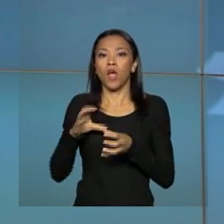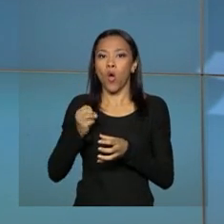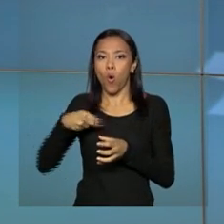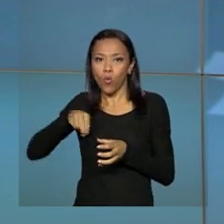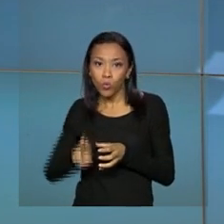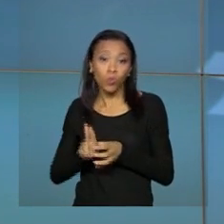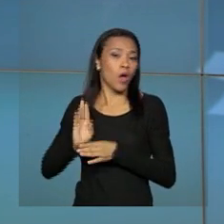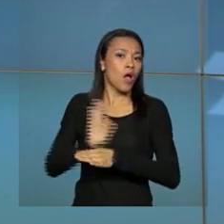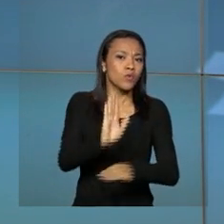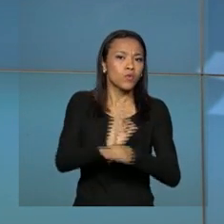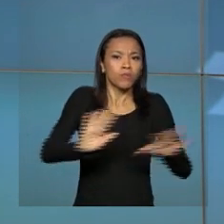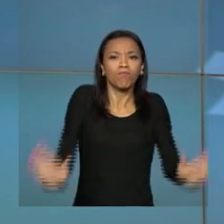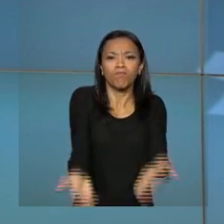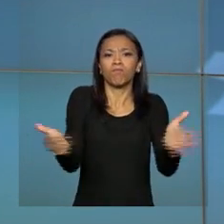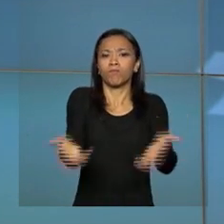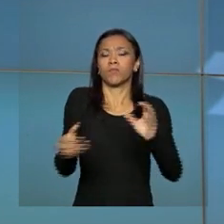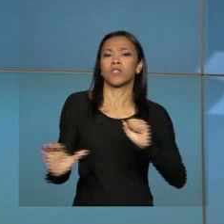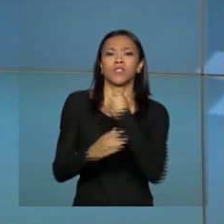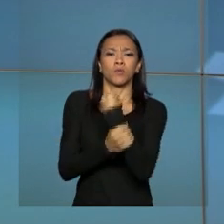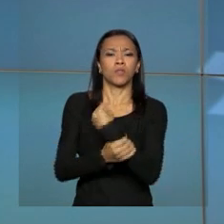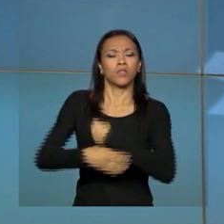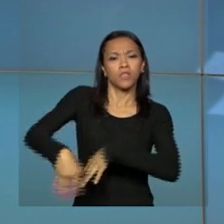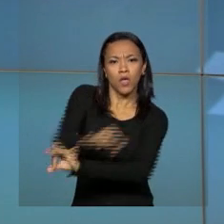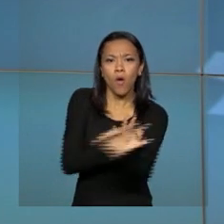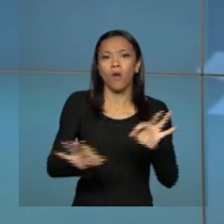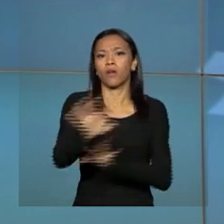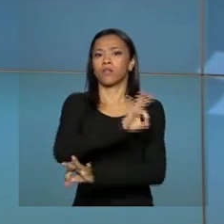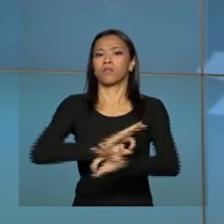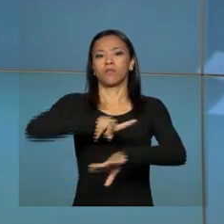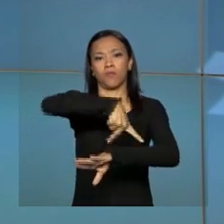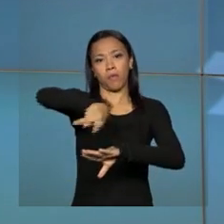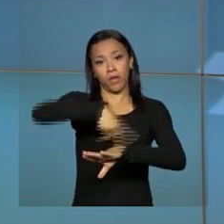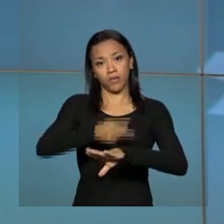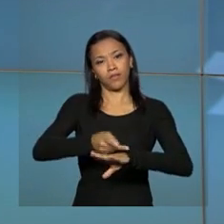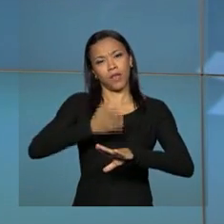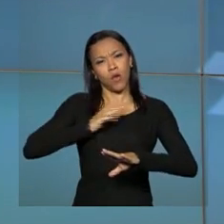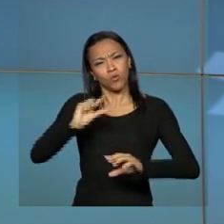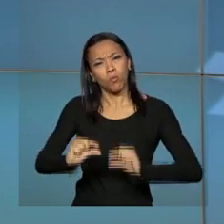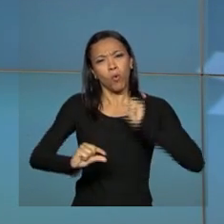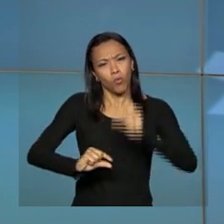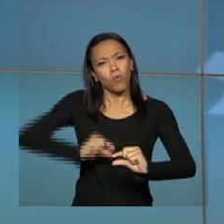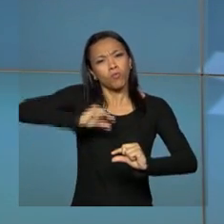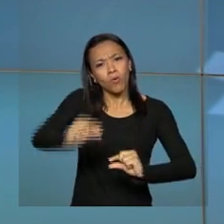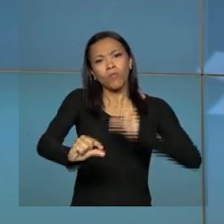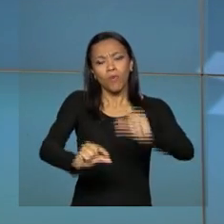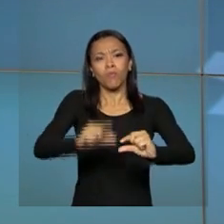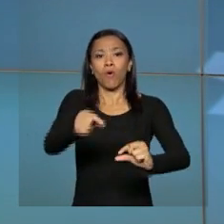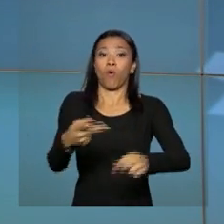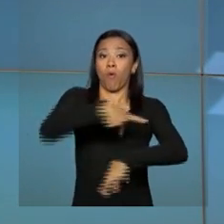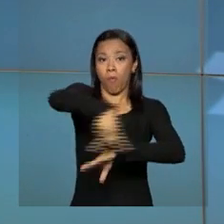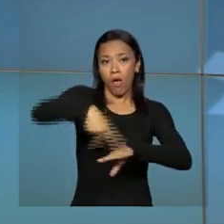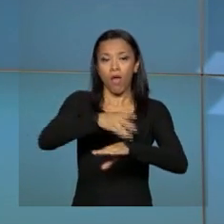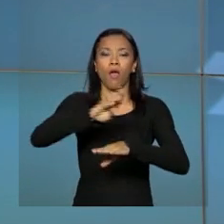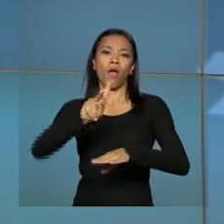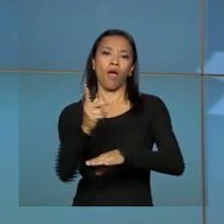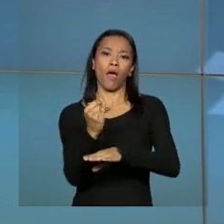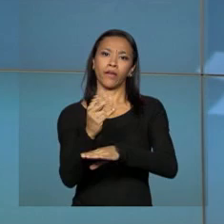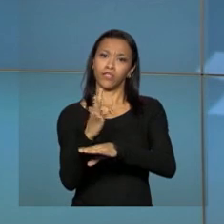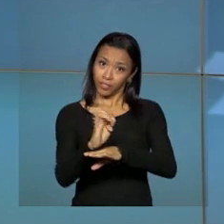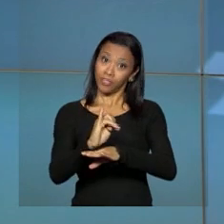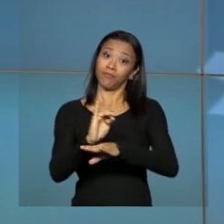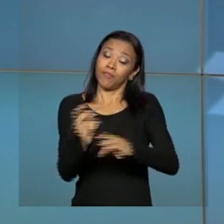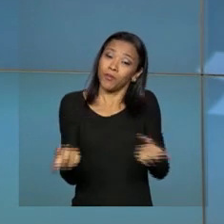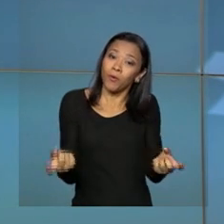serviços de segurança e auxiliam na reconstrução do país. Aos poucos, o Haiti vai se reerguendo e conquistando a